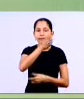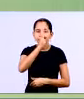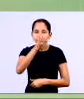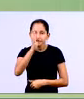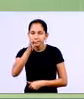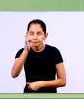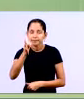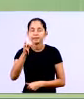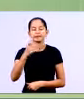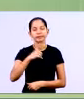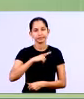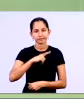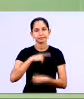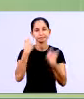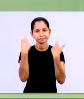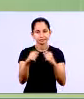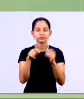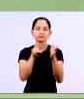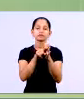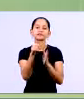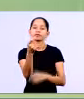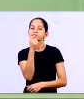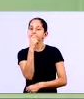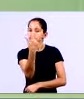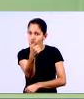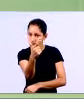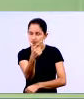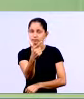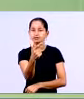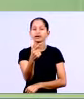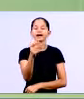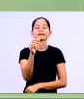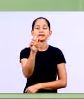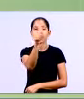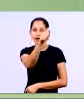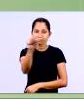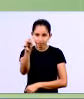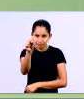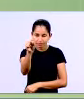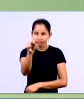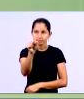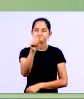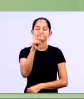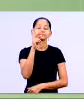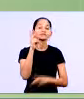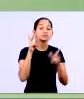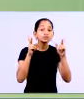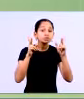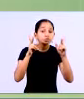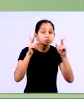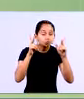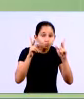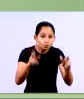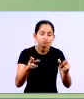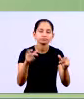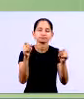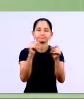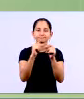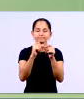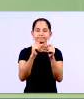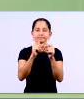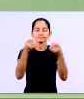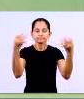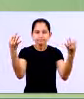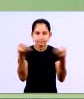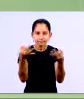saber se tem hífen ou não. Assembleia. Aí, seguindo a dica da unidade e da